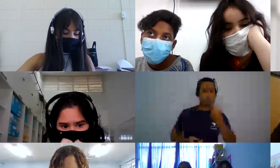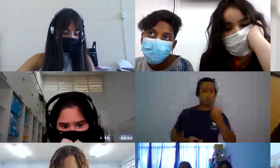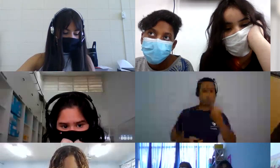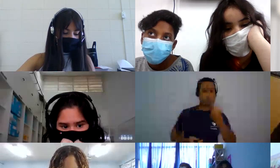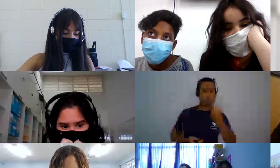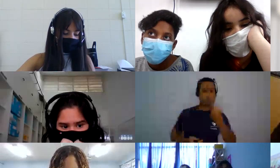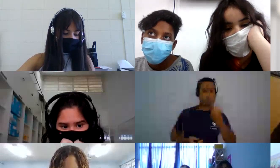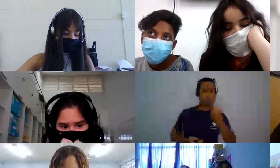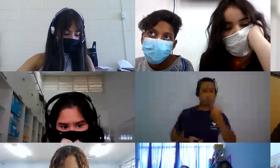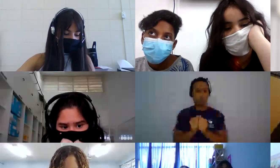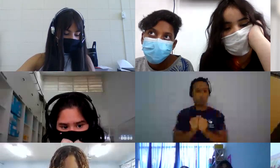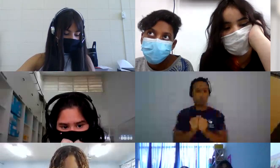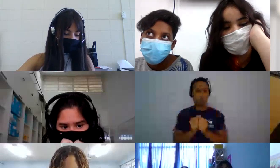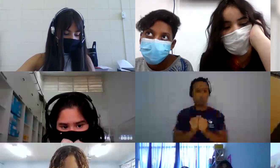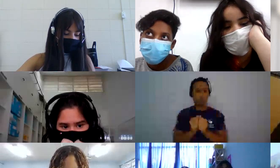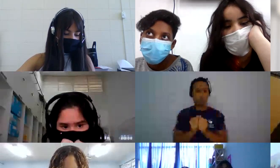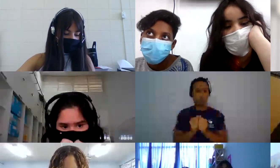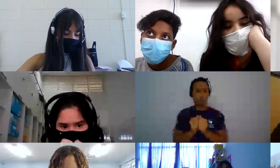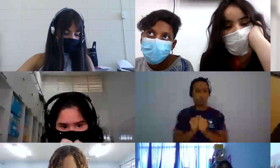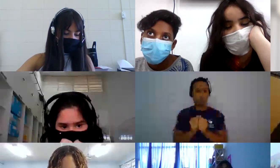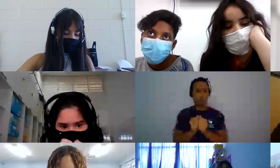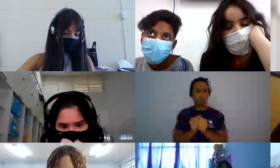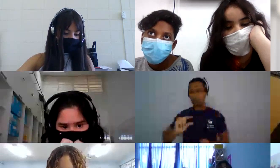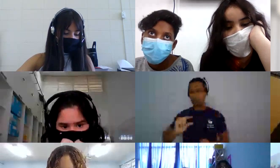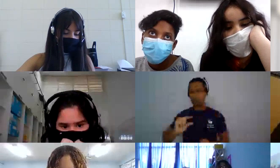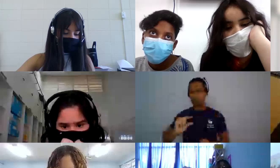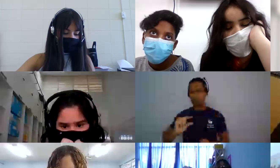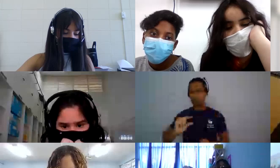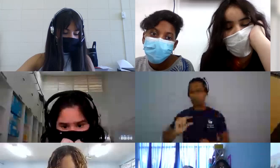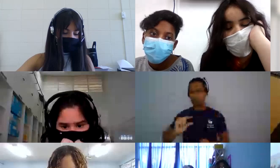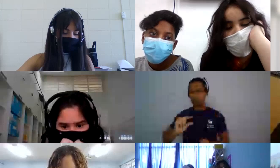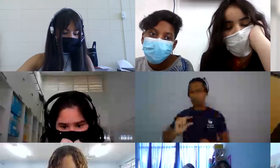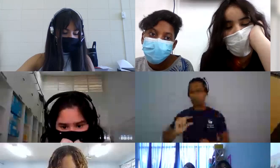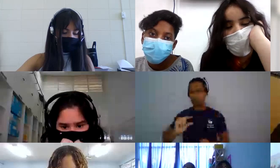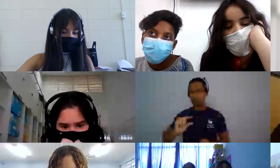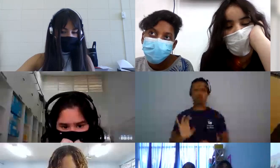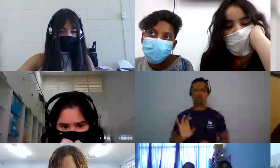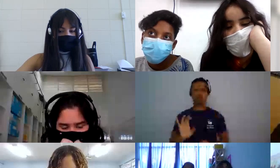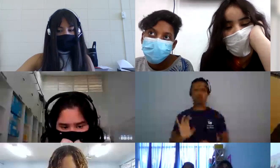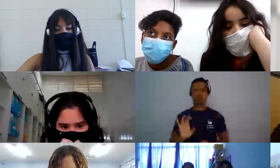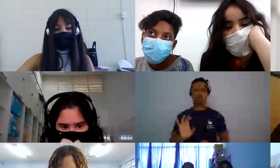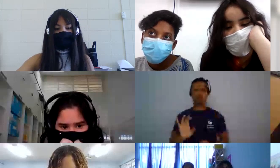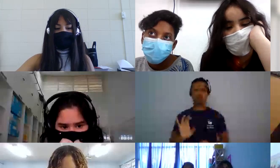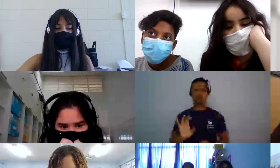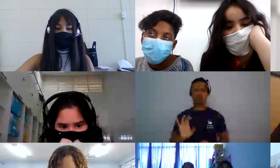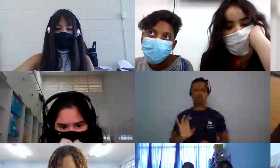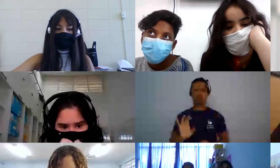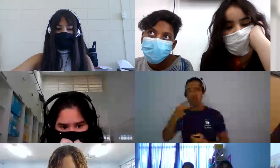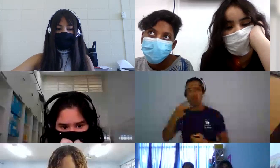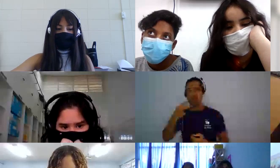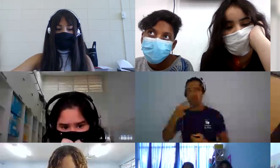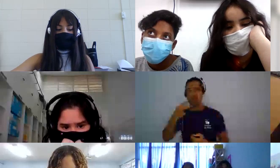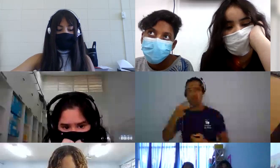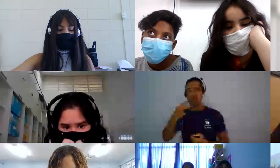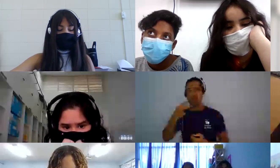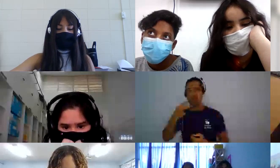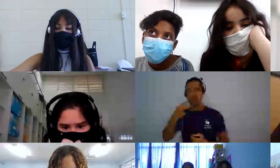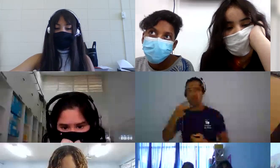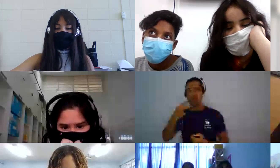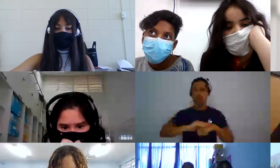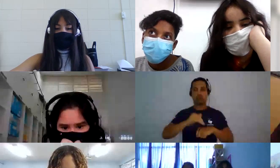a chance de falha cai para 1%. Então, quando a gente fala de camisinha, não é só para falar de